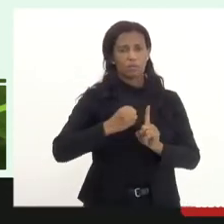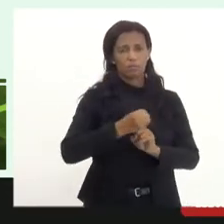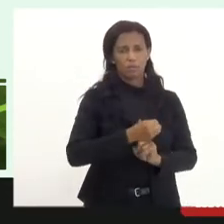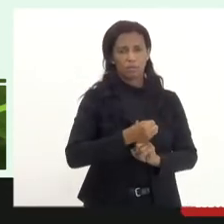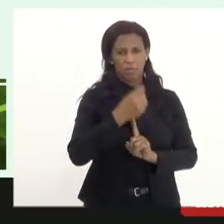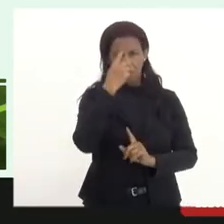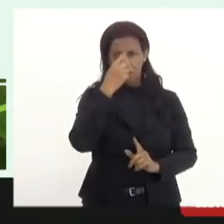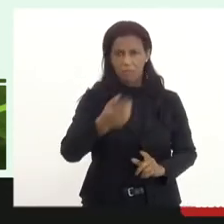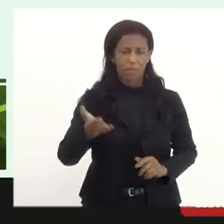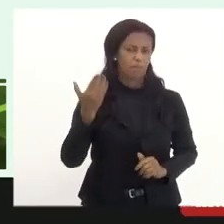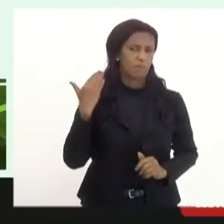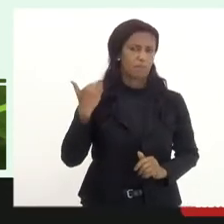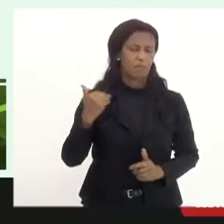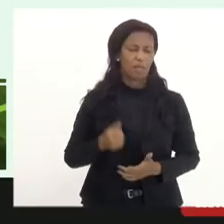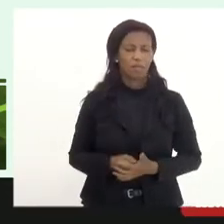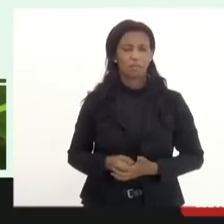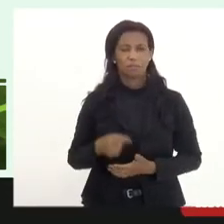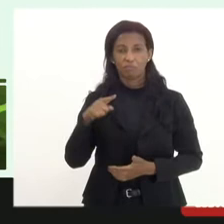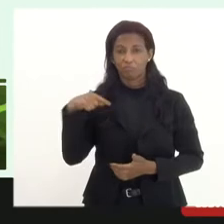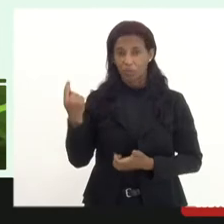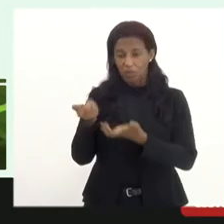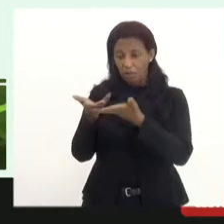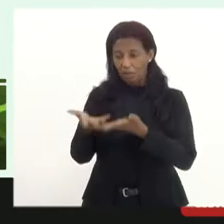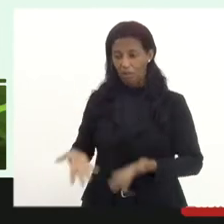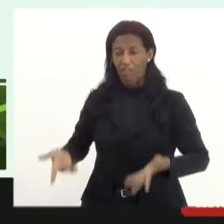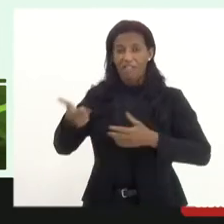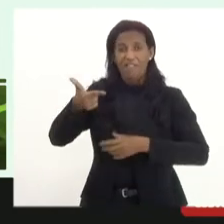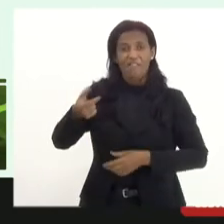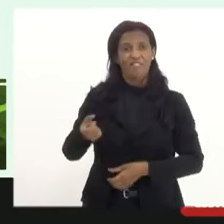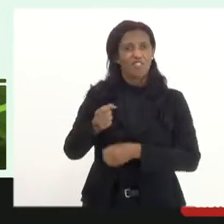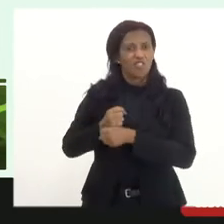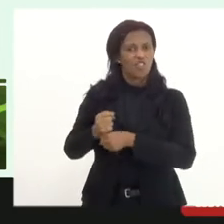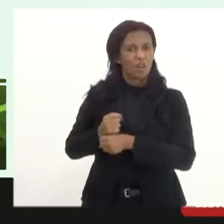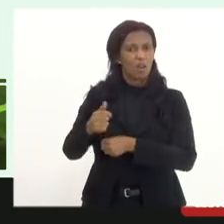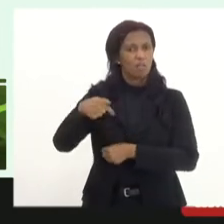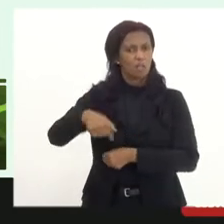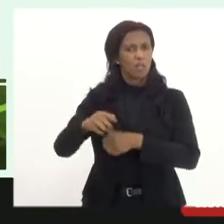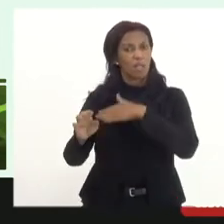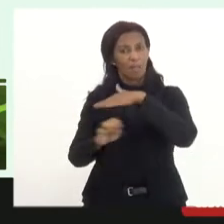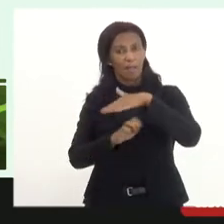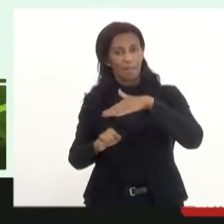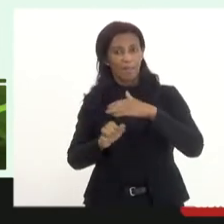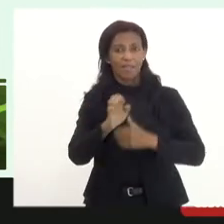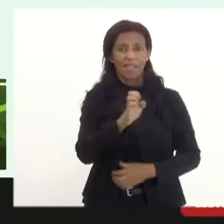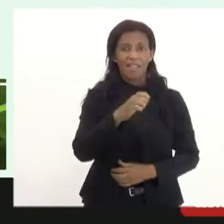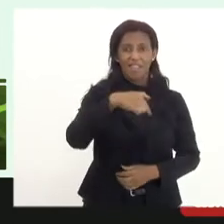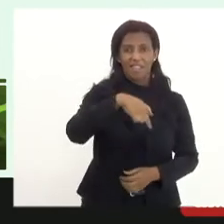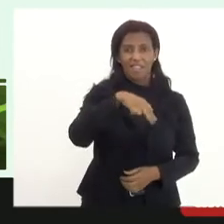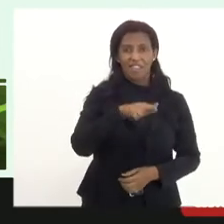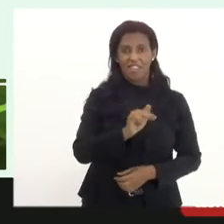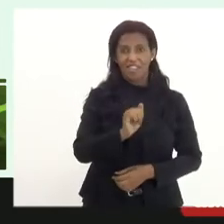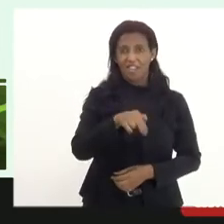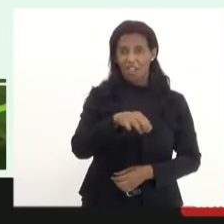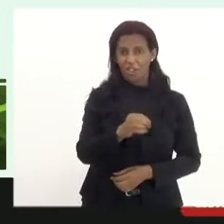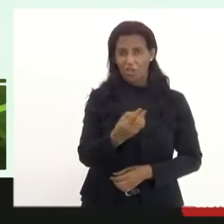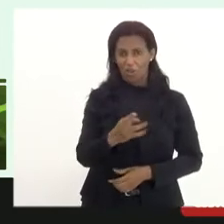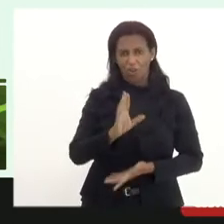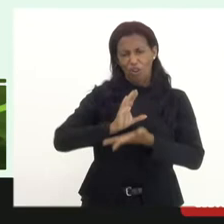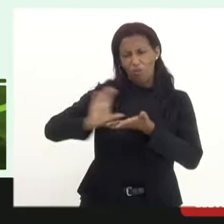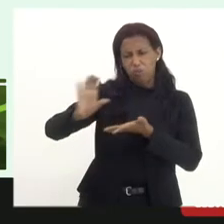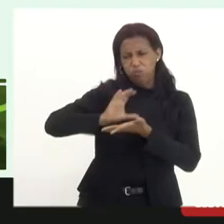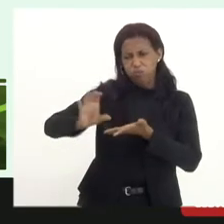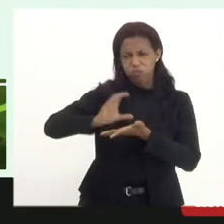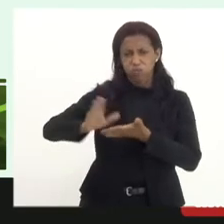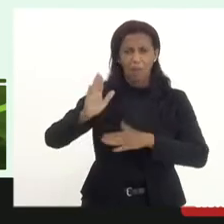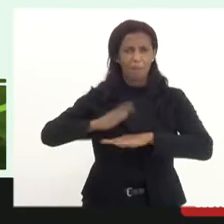Semana passada, nós comemoramos no Brasil 20 anos de Equinor no país. Nós já investimos mais